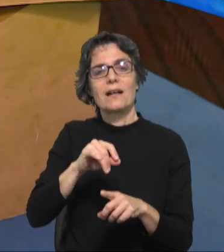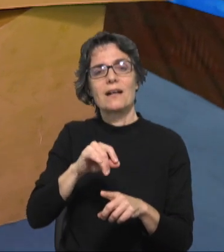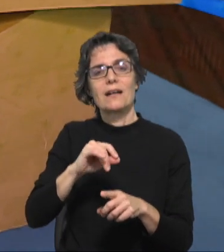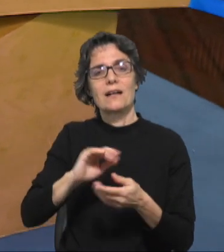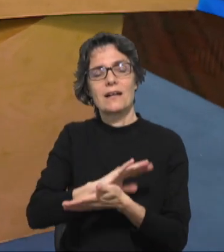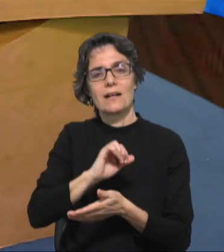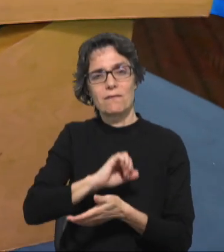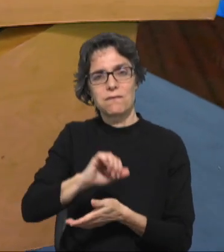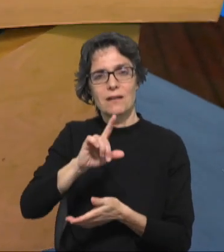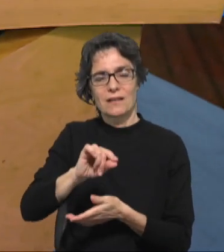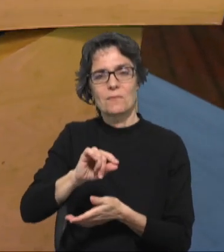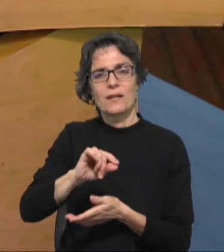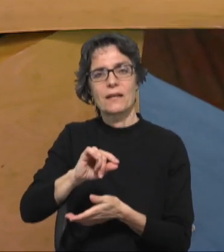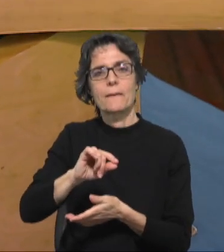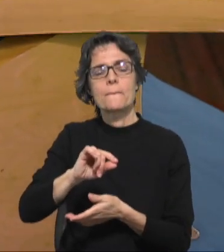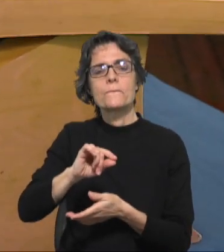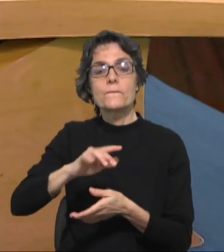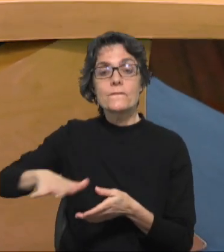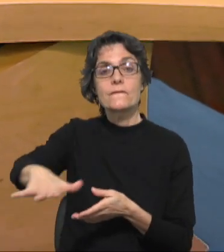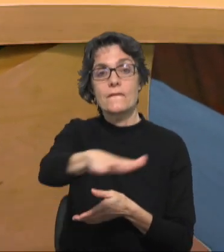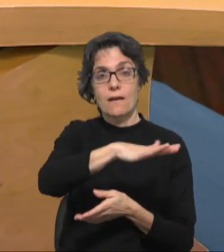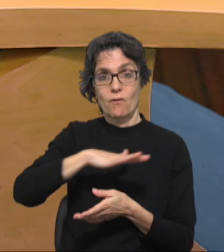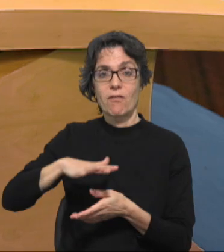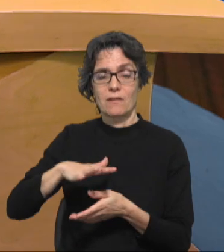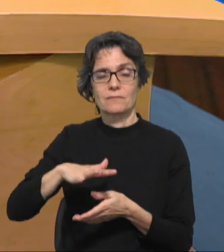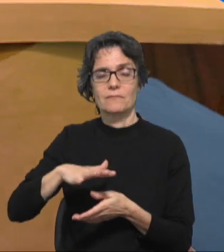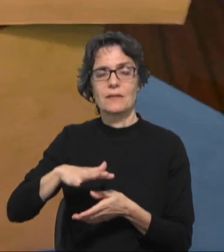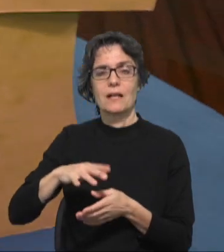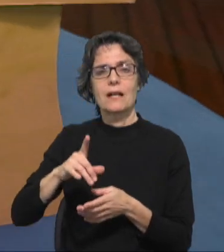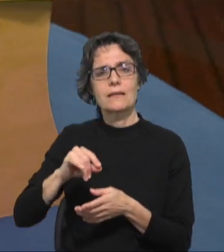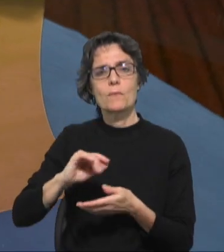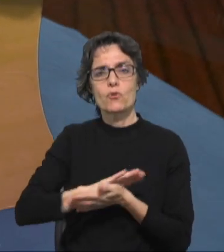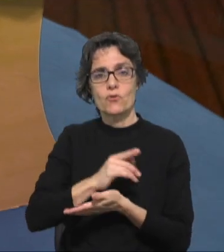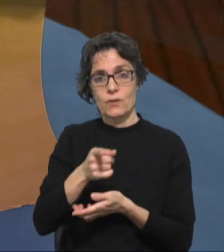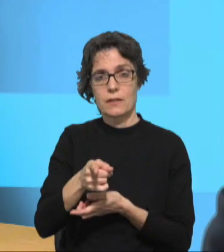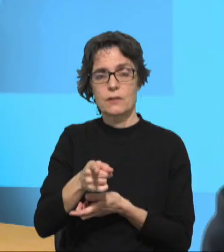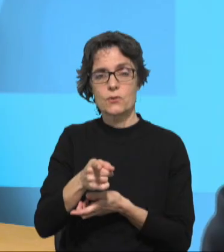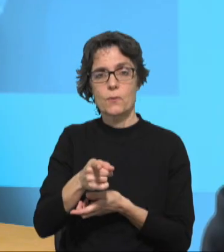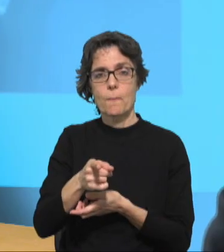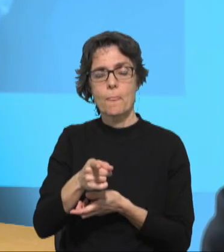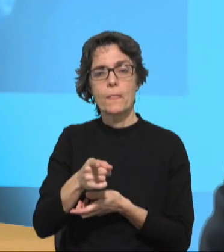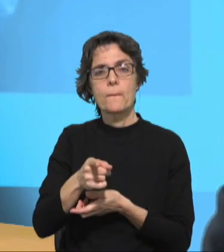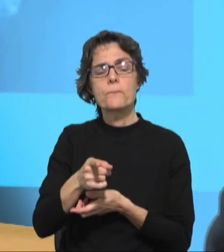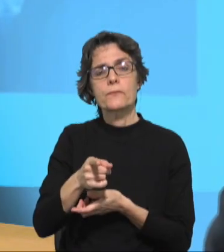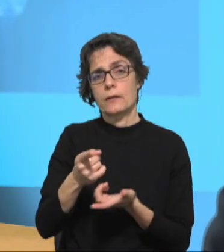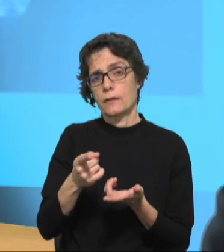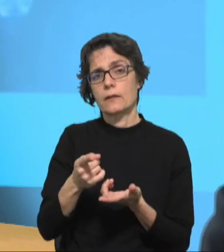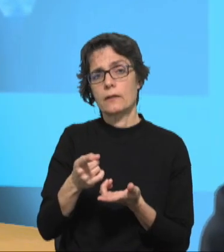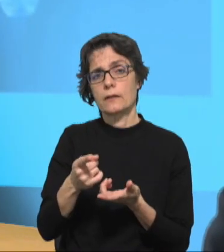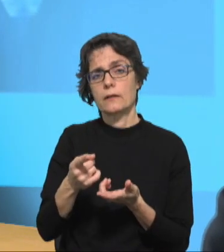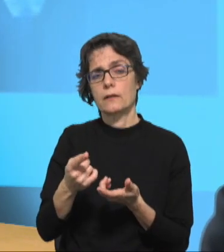de Évora, num âmbito vasto. Também um jornal que convive com outros títulos,